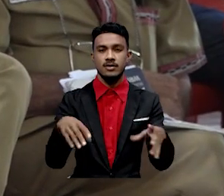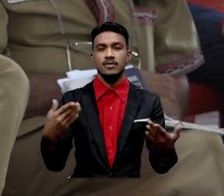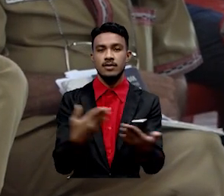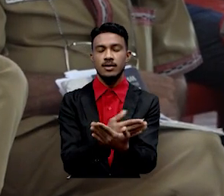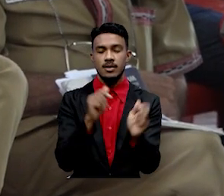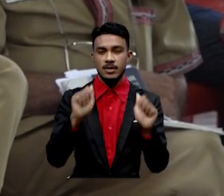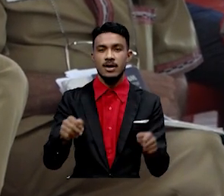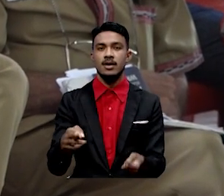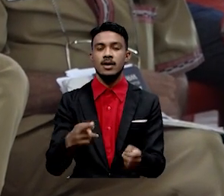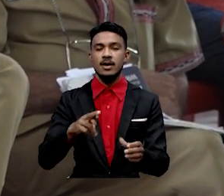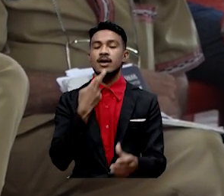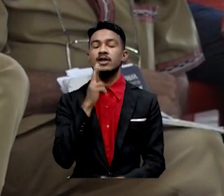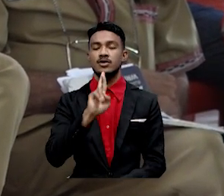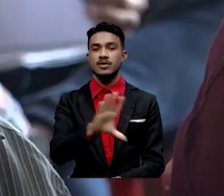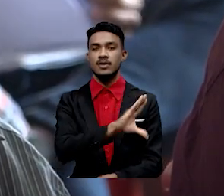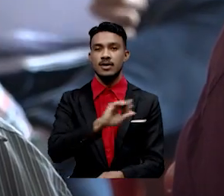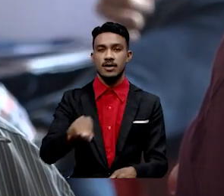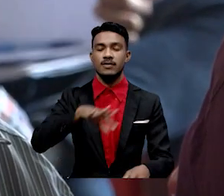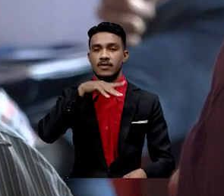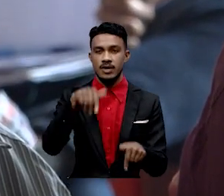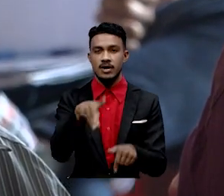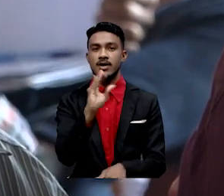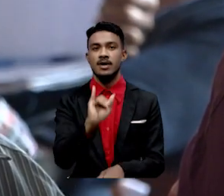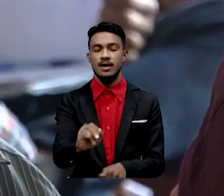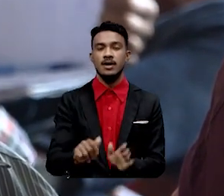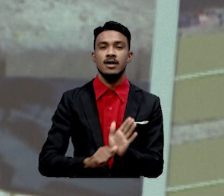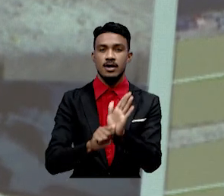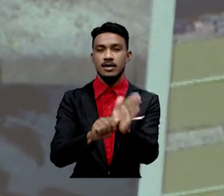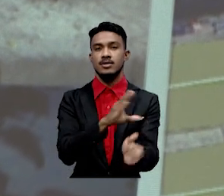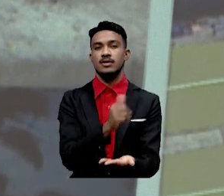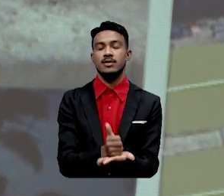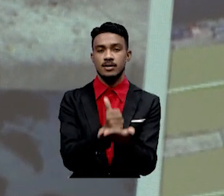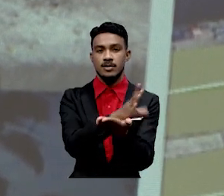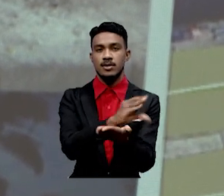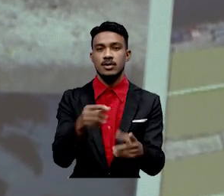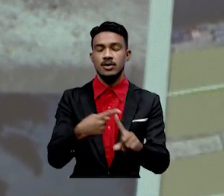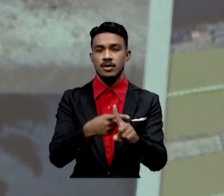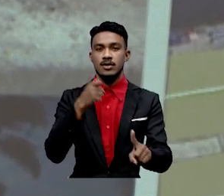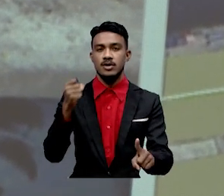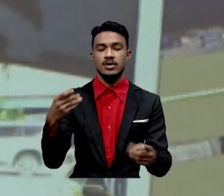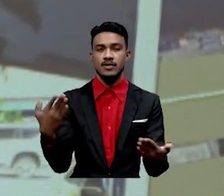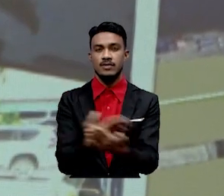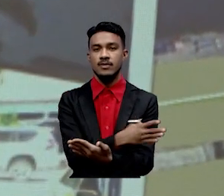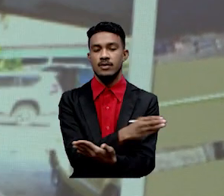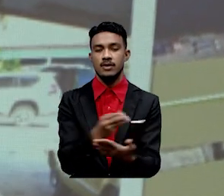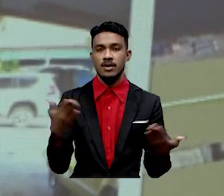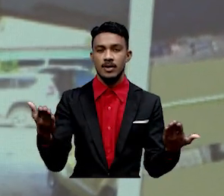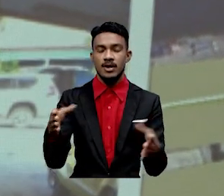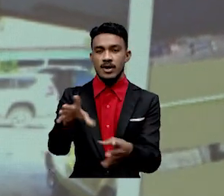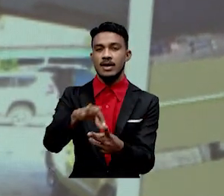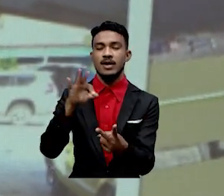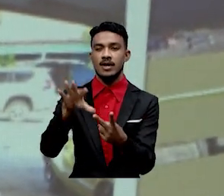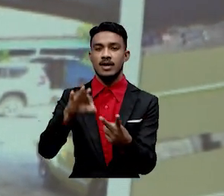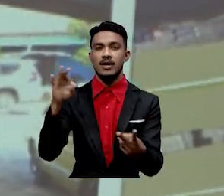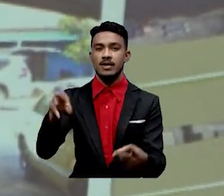bele resolve ona lixo e a cidade dili, tamba se apoia mos ho equipamento moderno sira, atu recolha lixo no transporta